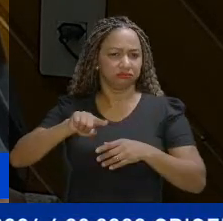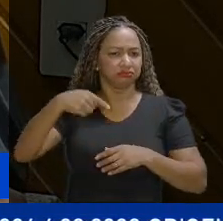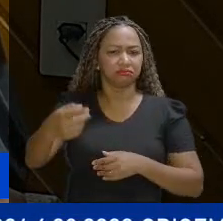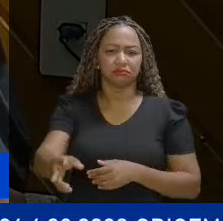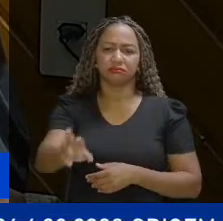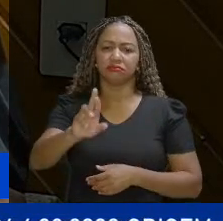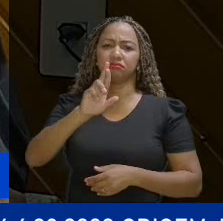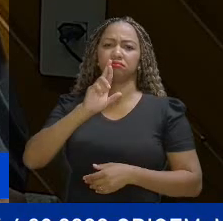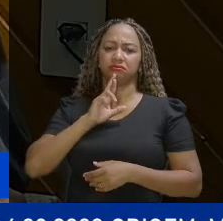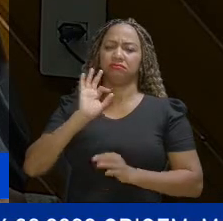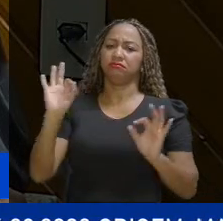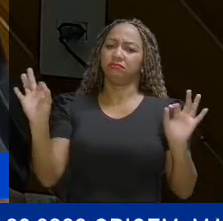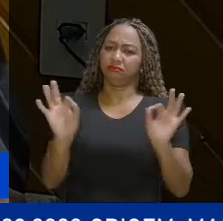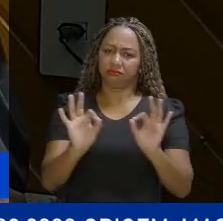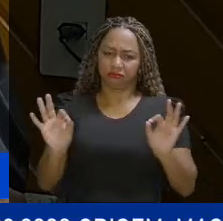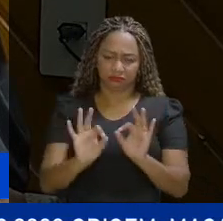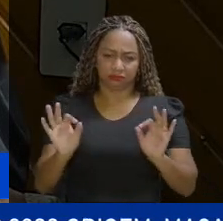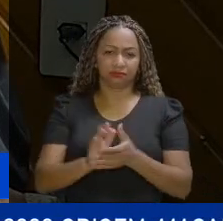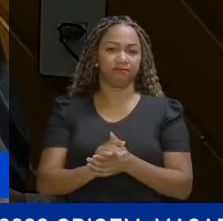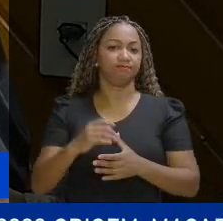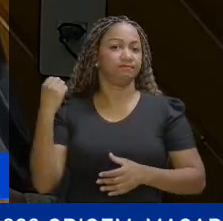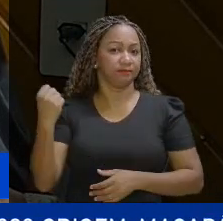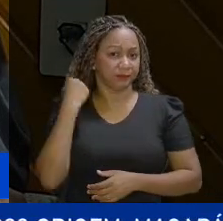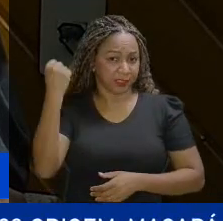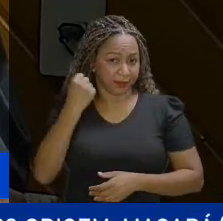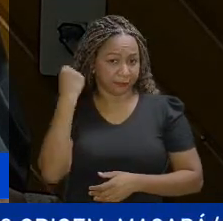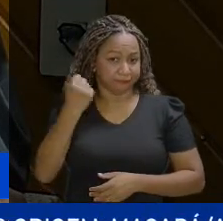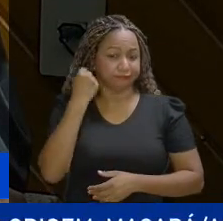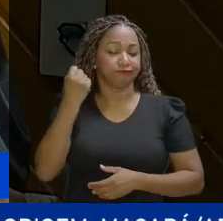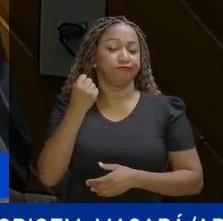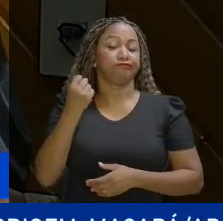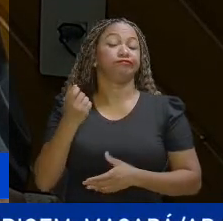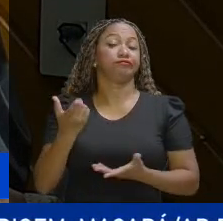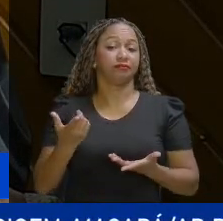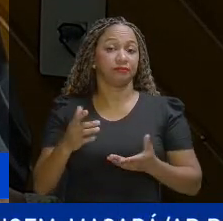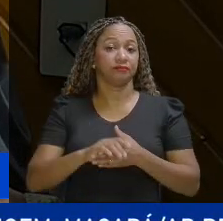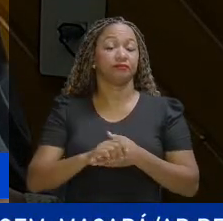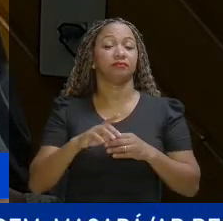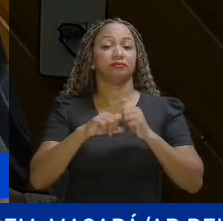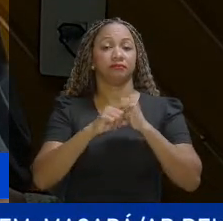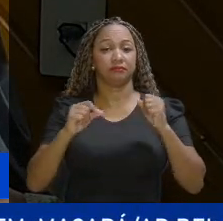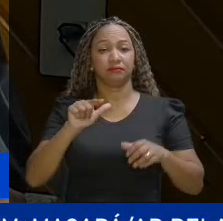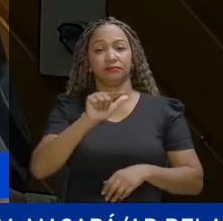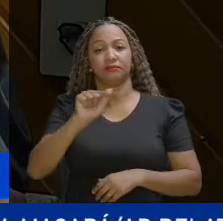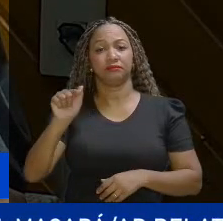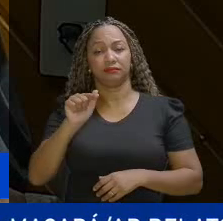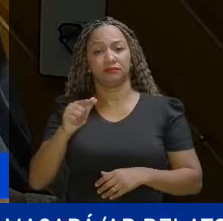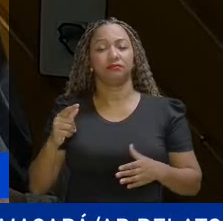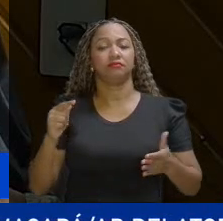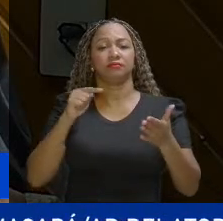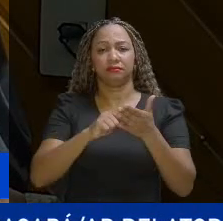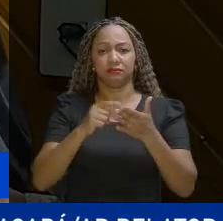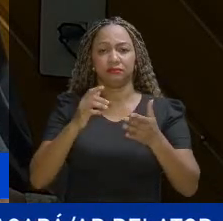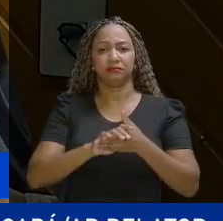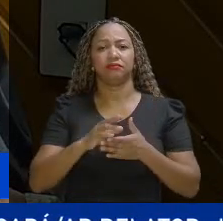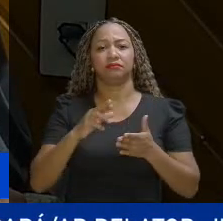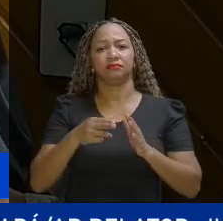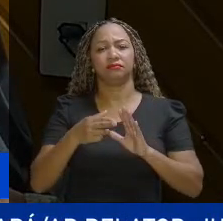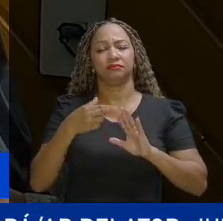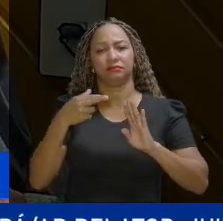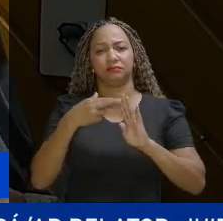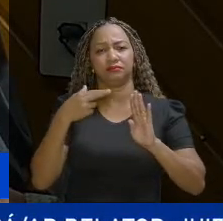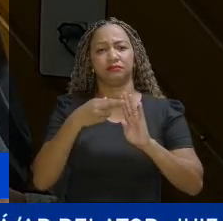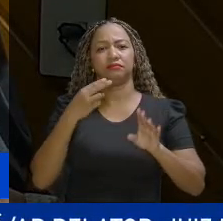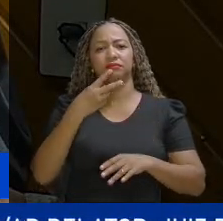respondido, contribui ainda mais para a gravidade da situação. De acordo com o artigo 77, parágrafo 2º da Resolução do